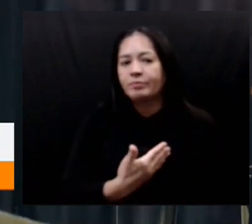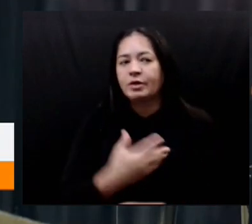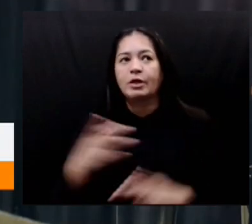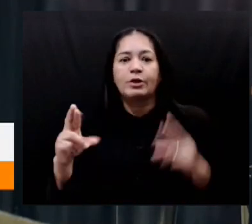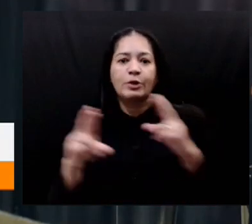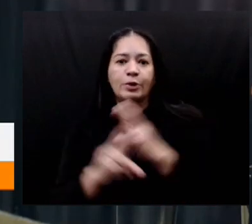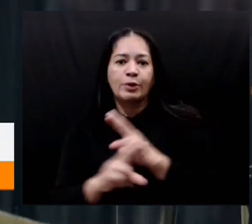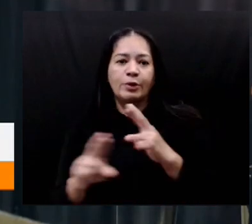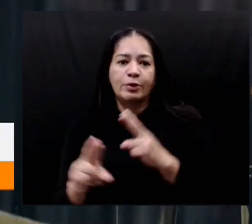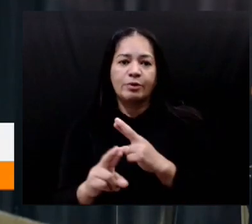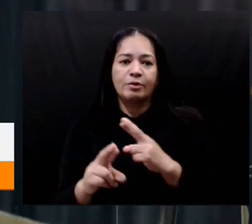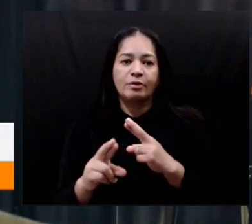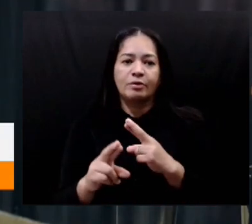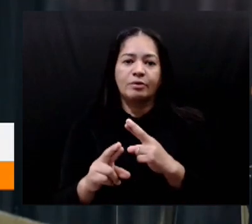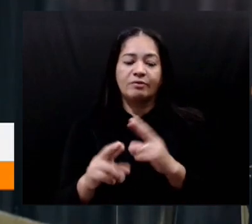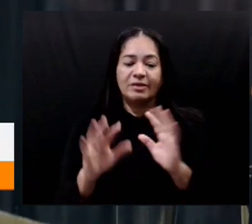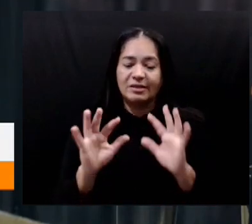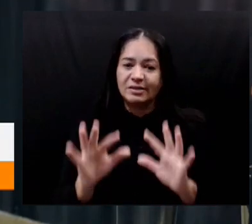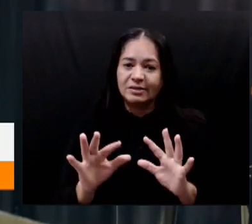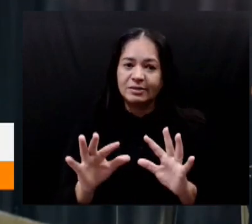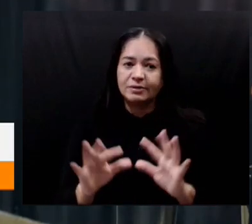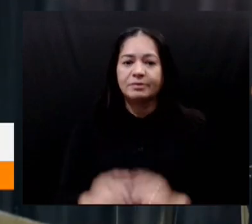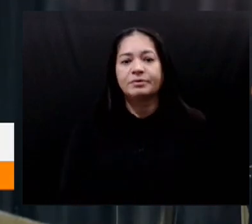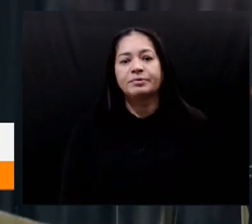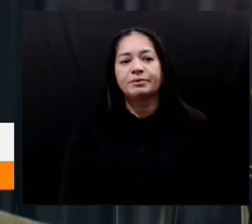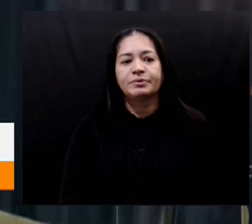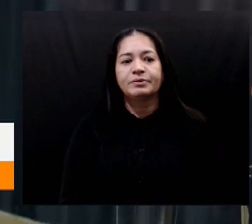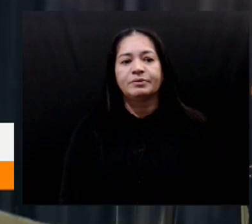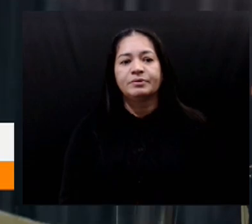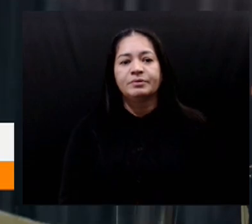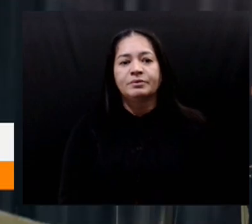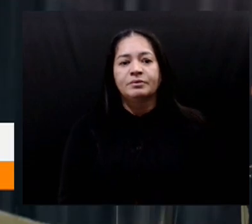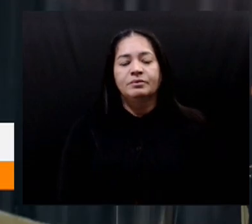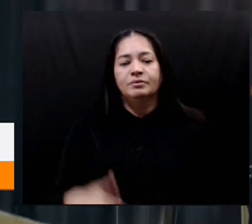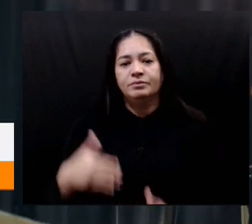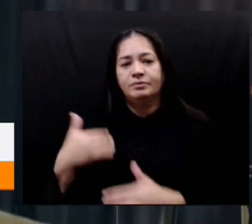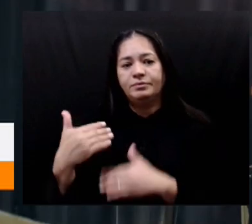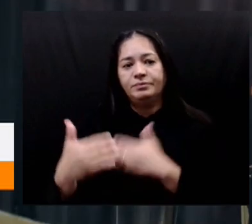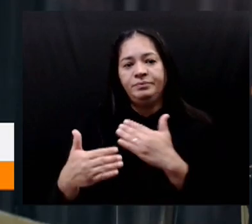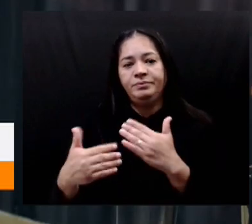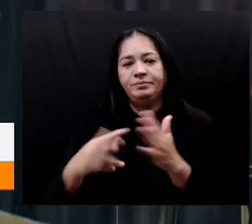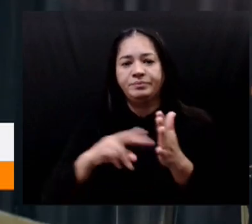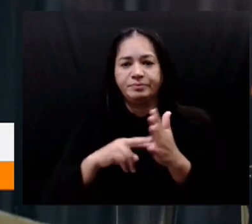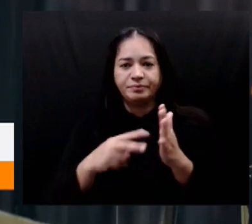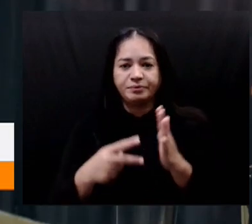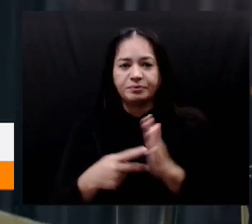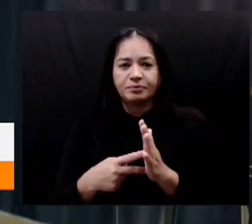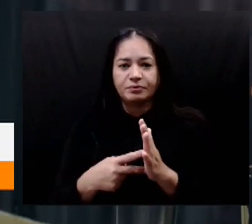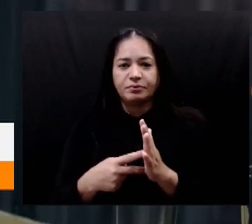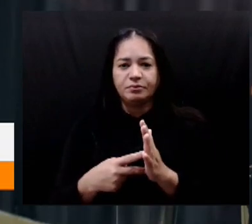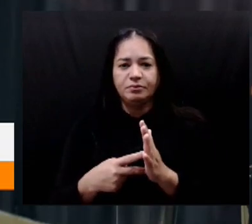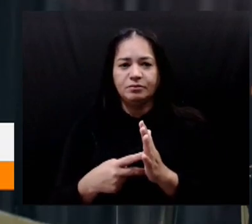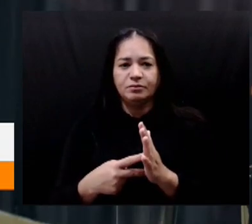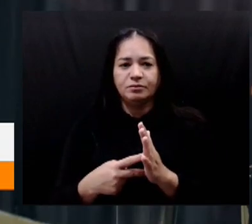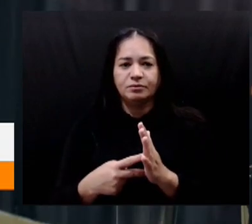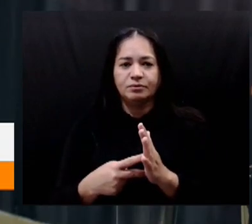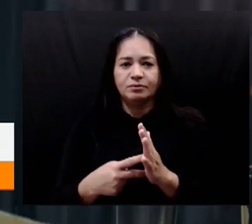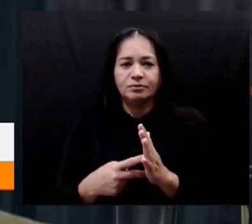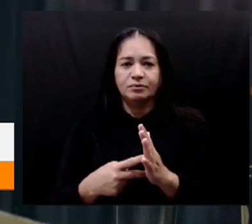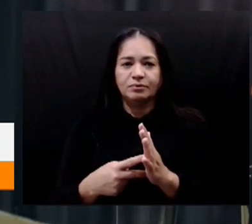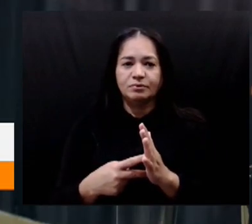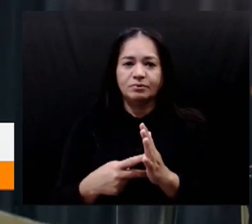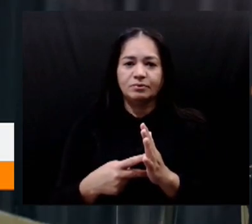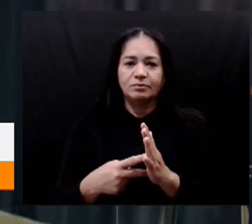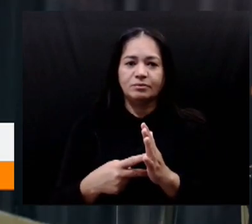nesse relacionamento. E aí eu ressignifico, né, essa questão que o